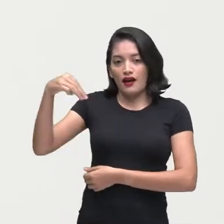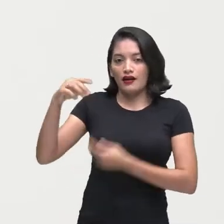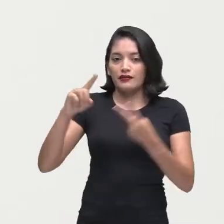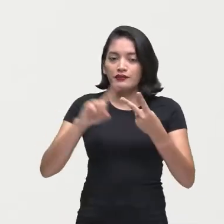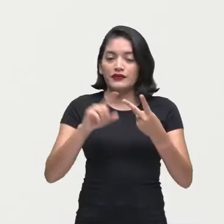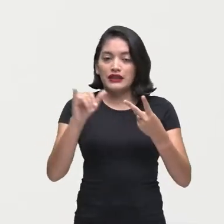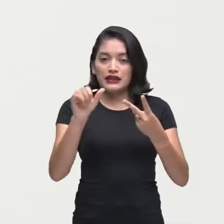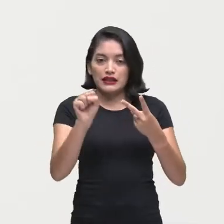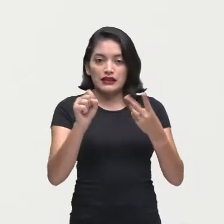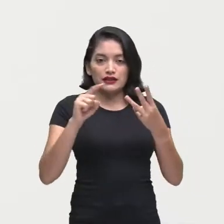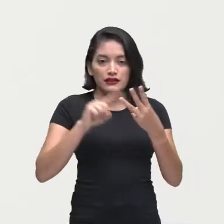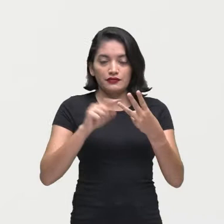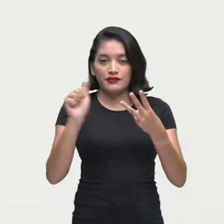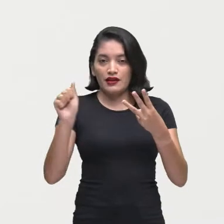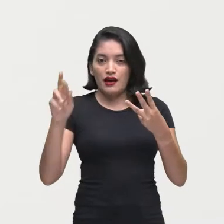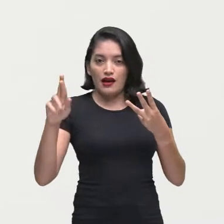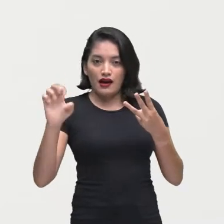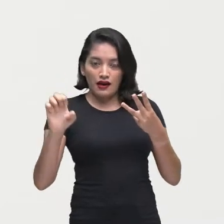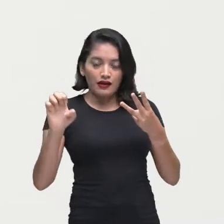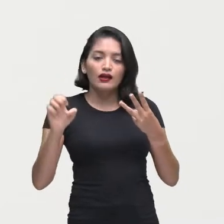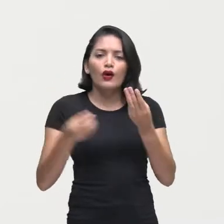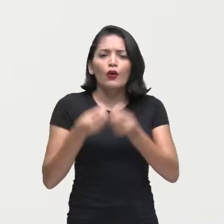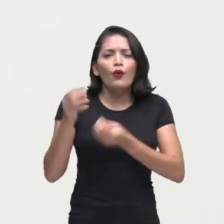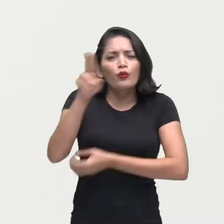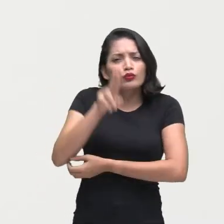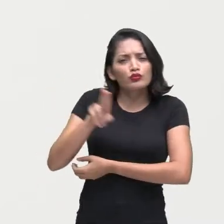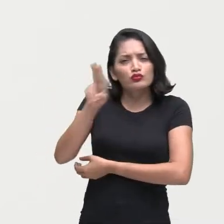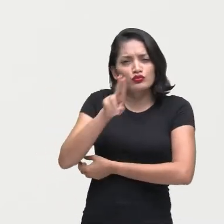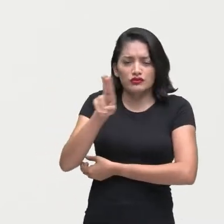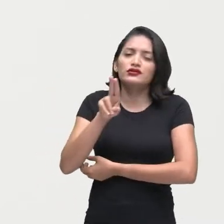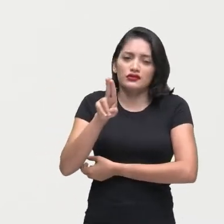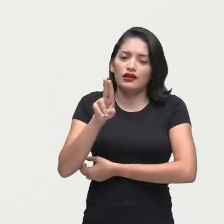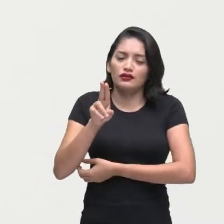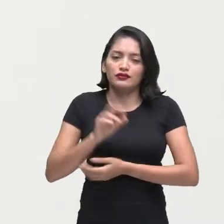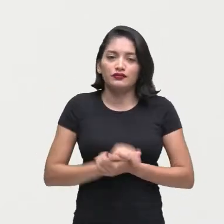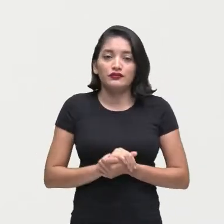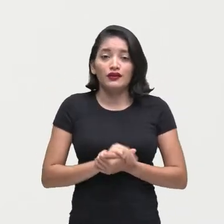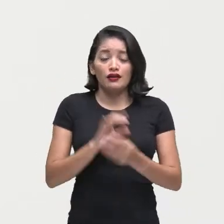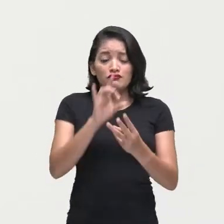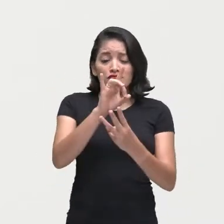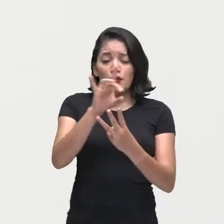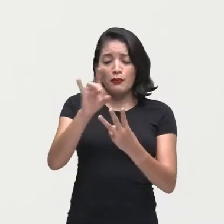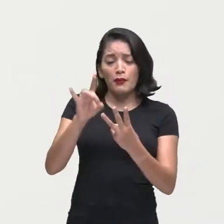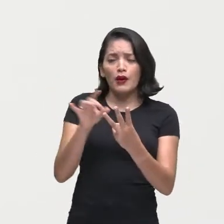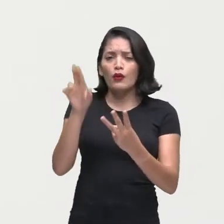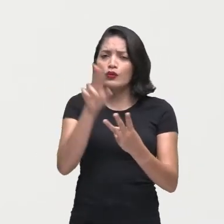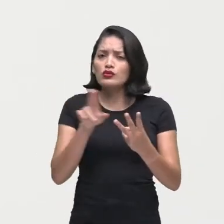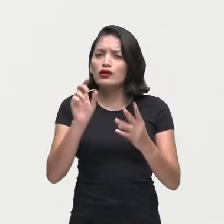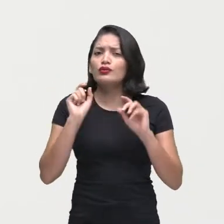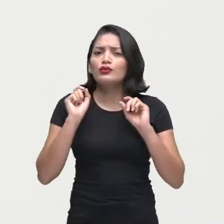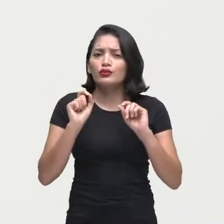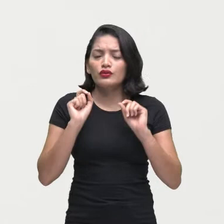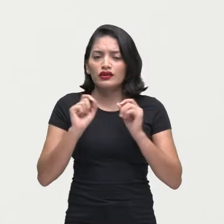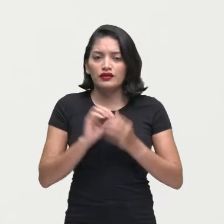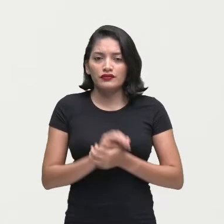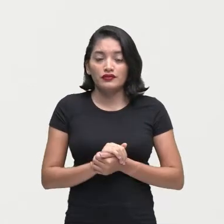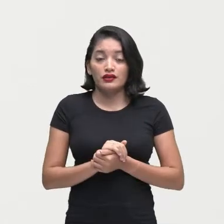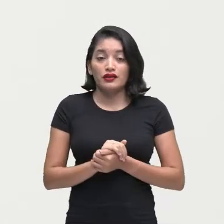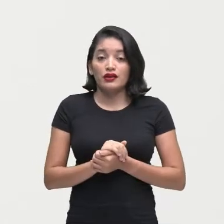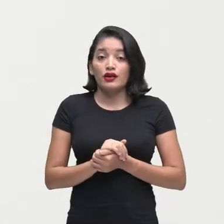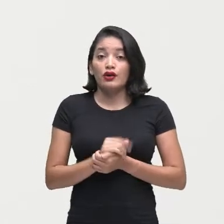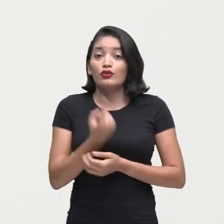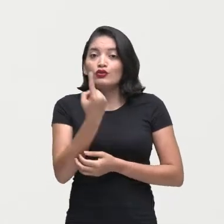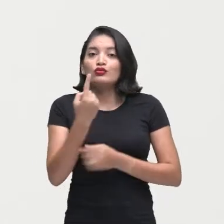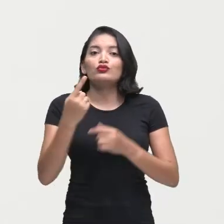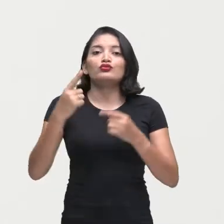então como é que a gente utiliza essas três formas para cada uma delas a gente vai utilizar um tipo de